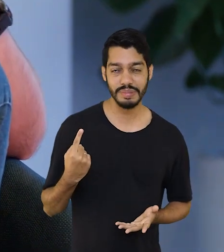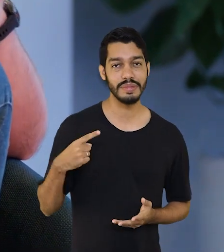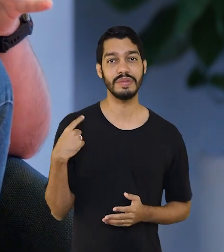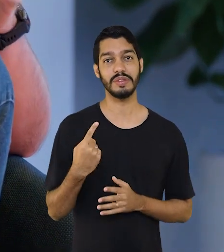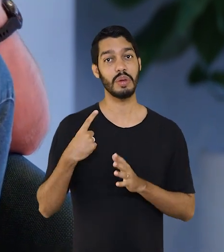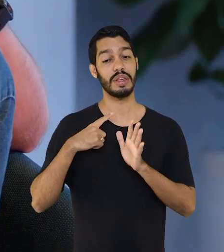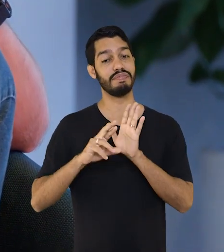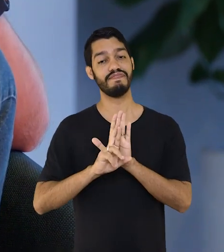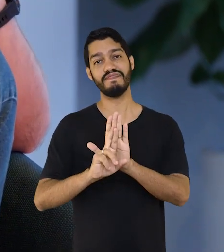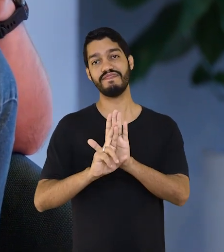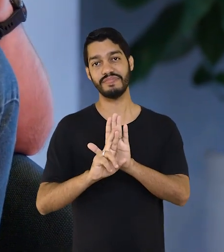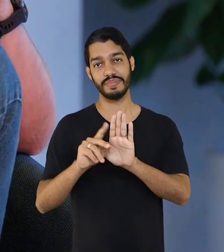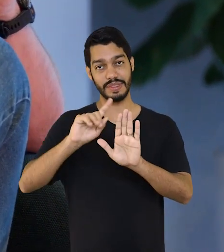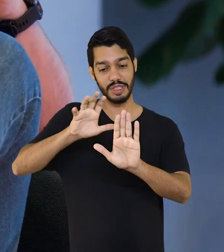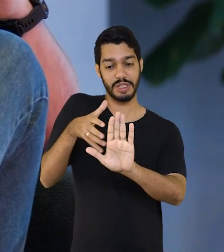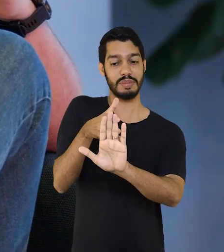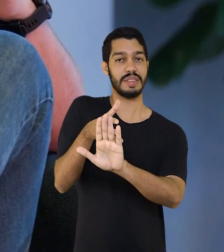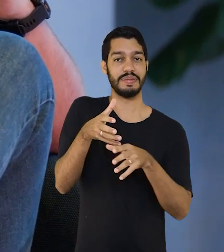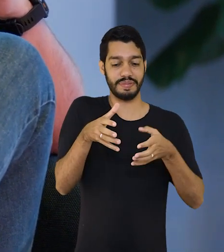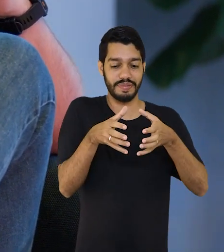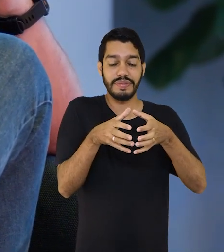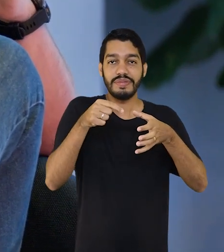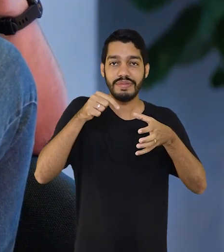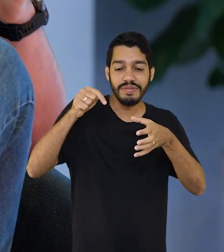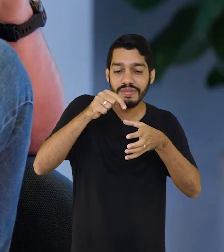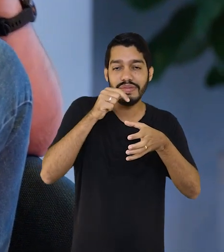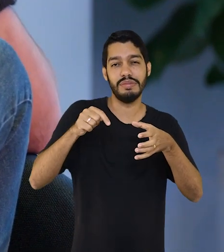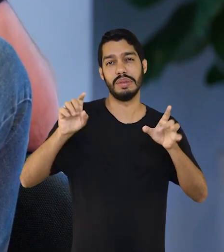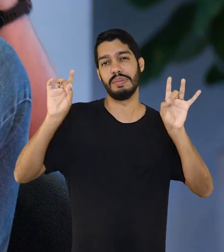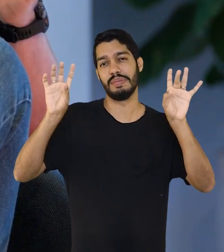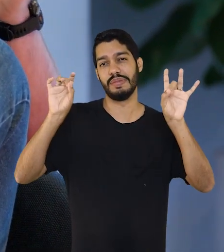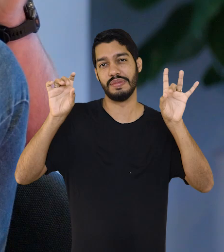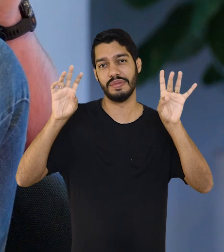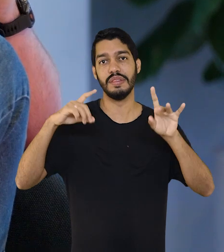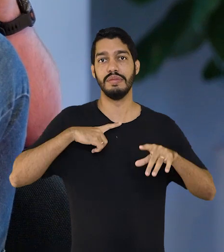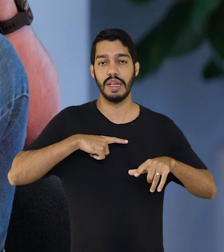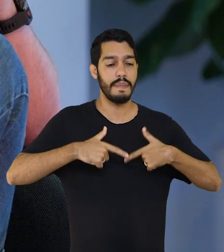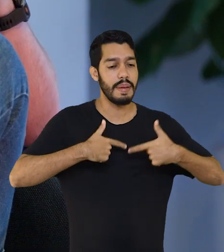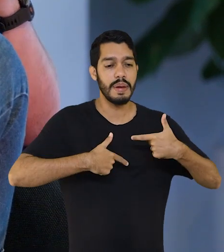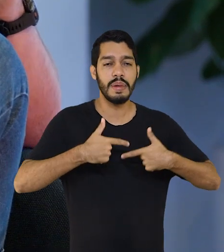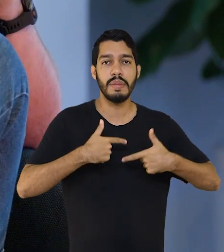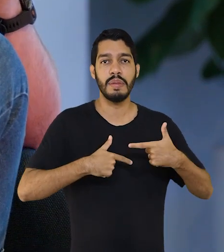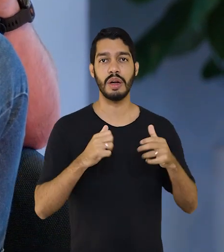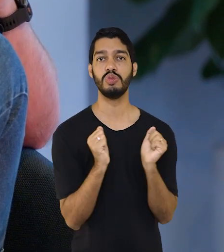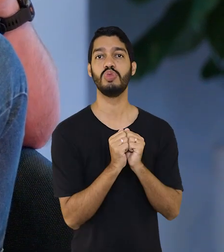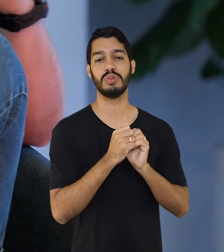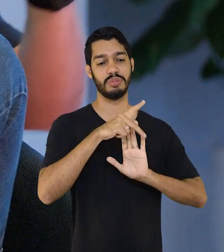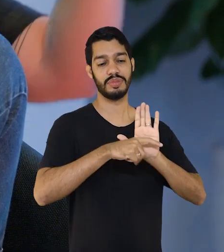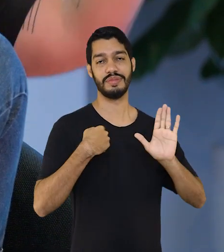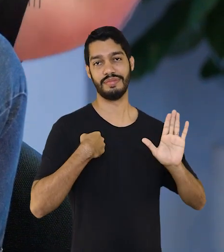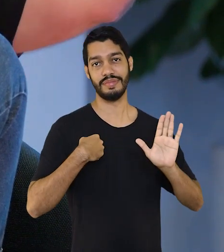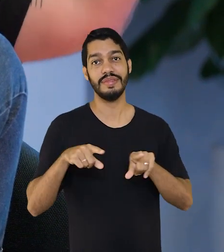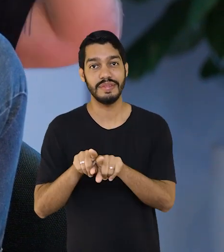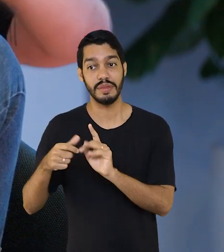aqui representando um time de pessoas incríveis que vem construindo esse sonho da Winning junto comigo já há 10 anos. Tem